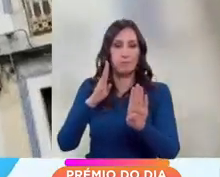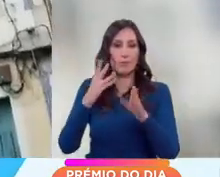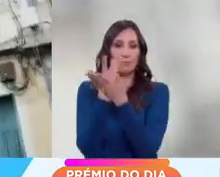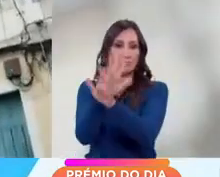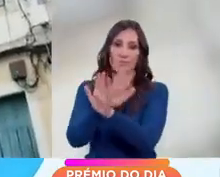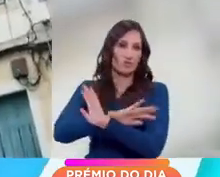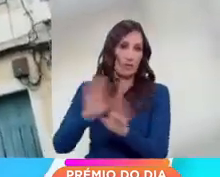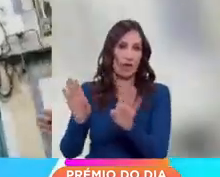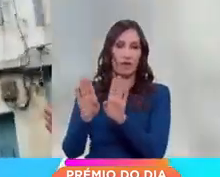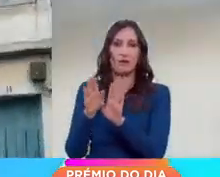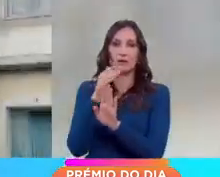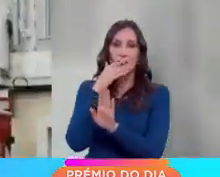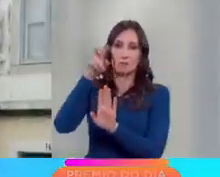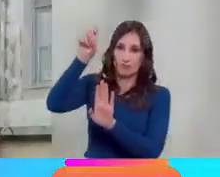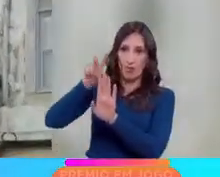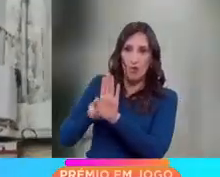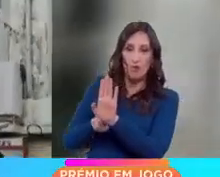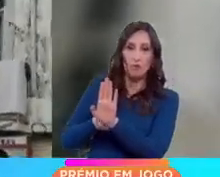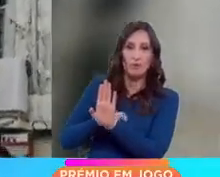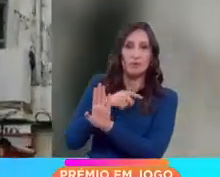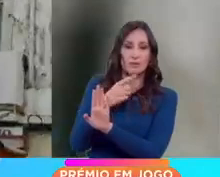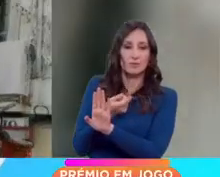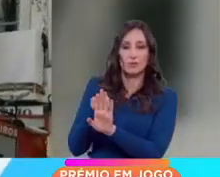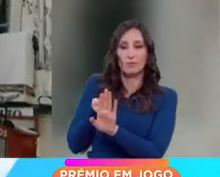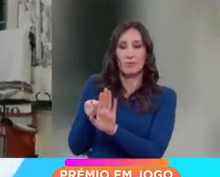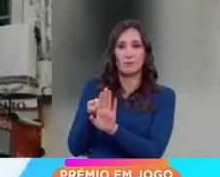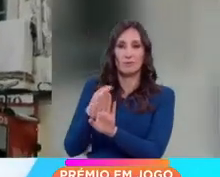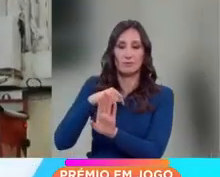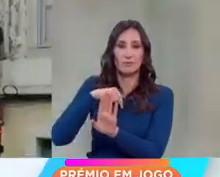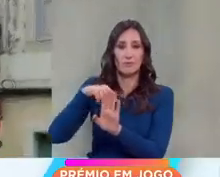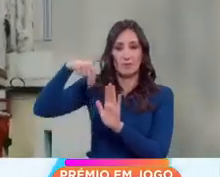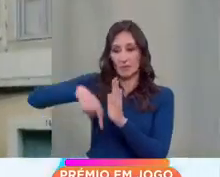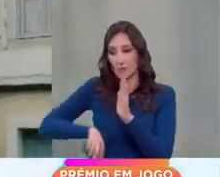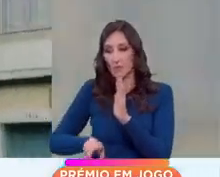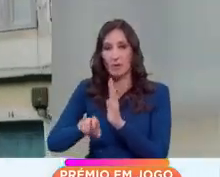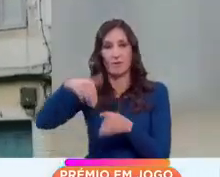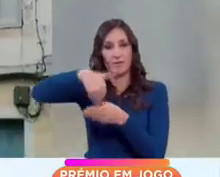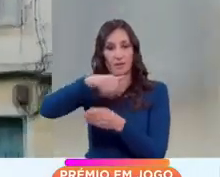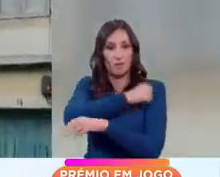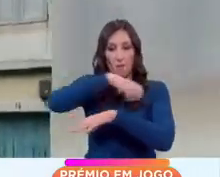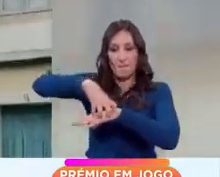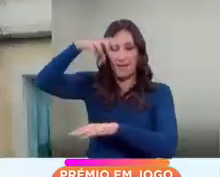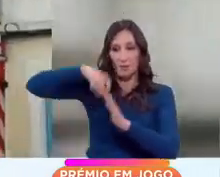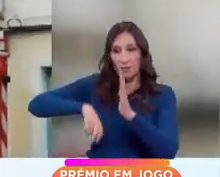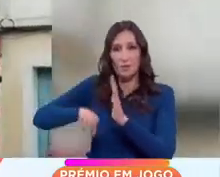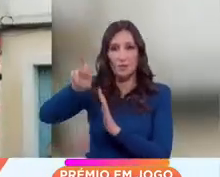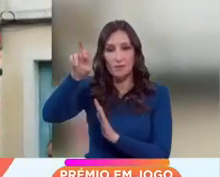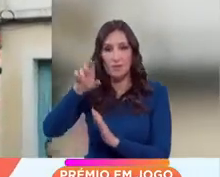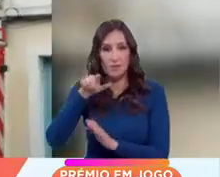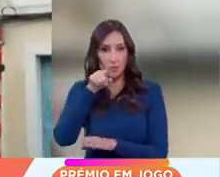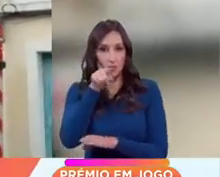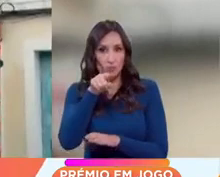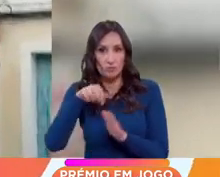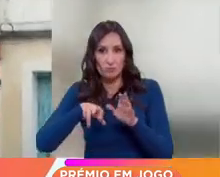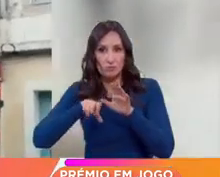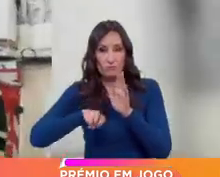labaredas. Claro. E então desceu para baixo e depois estava lá ao pé de mim. Isto por dentro do prédio da casa. Sim. Okay. Isto é o Luís que está ali, não é? É o Luís que